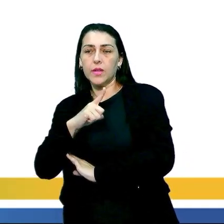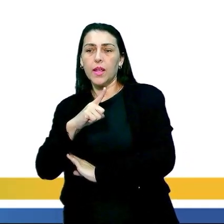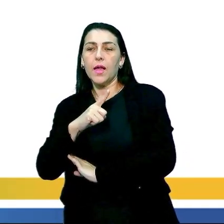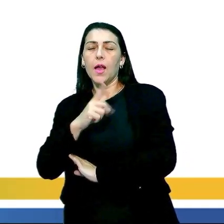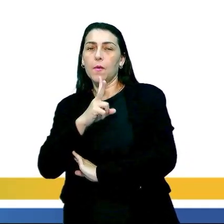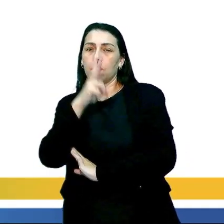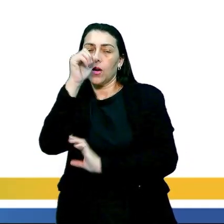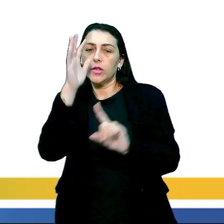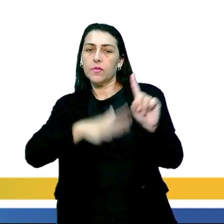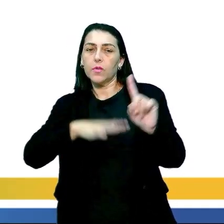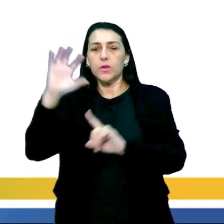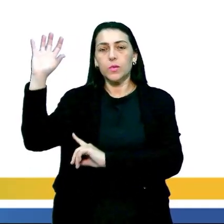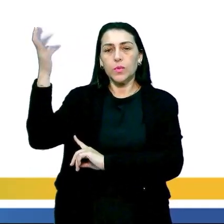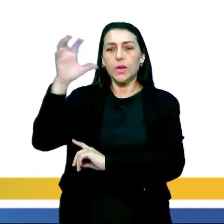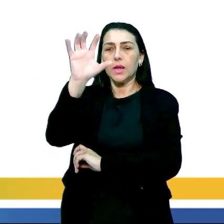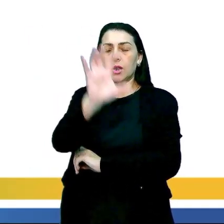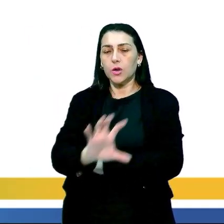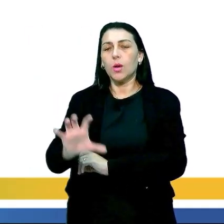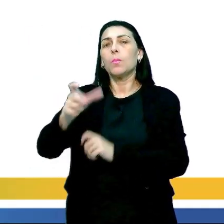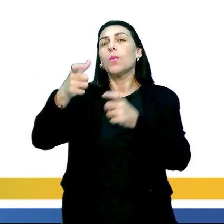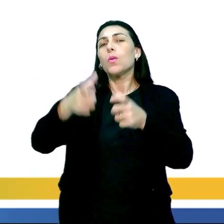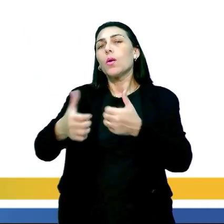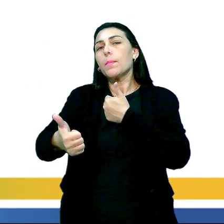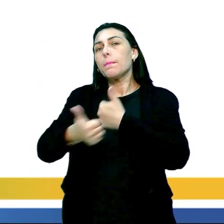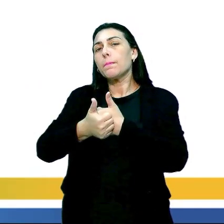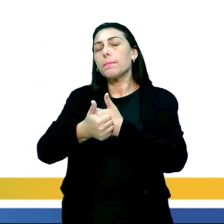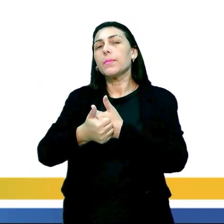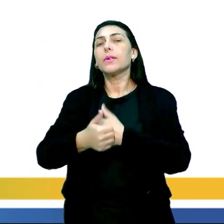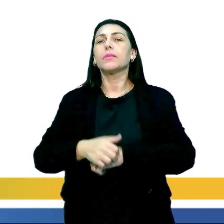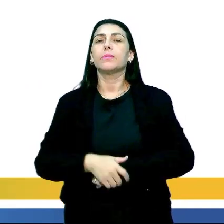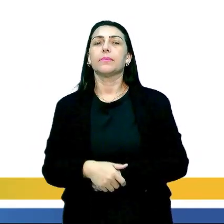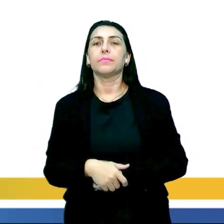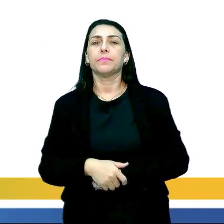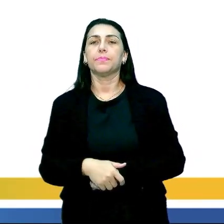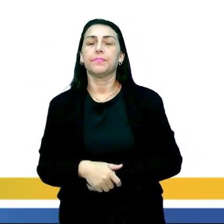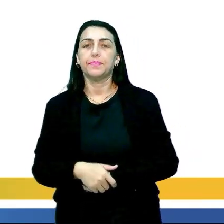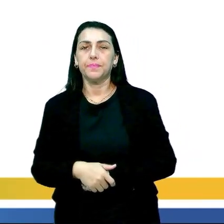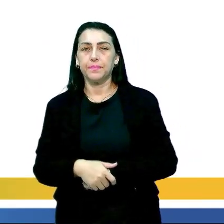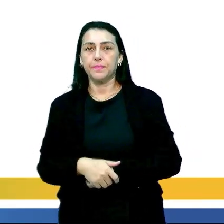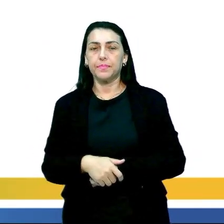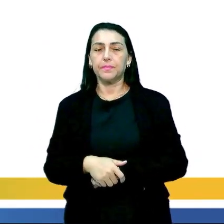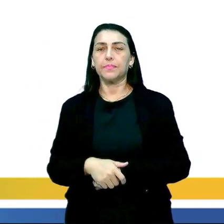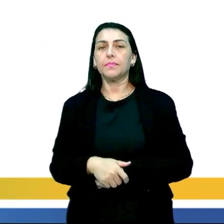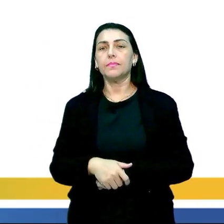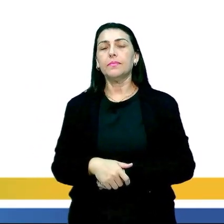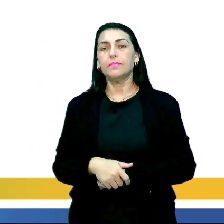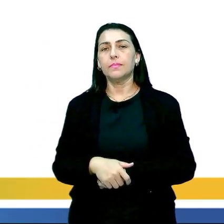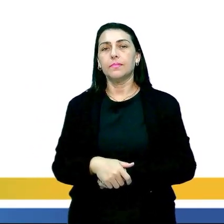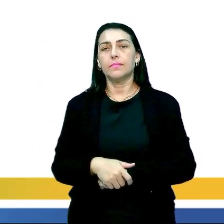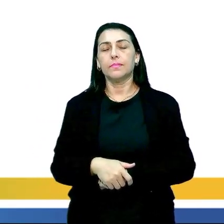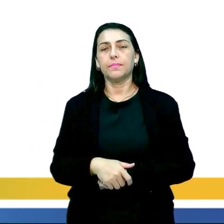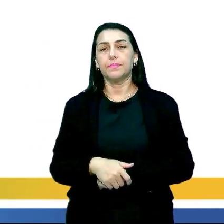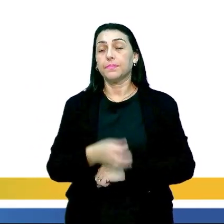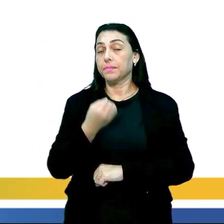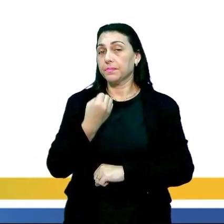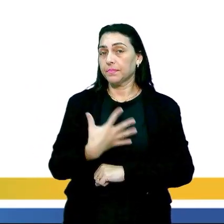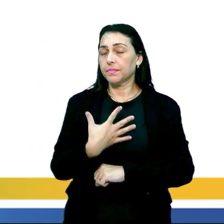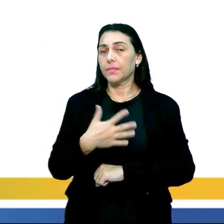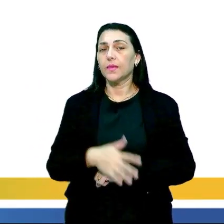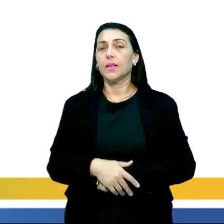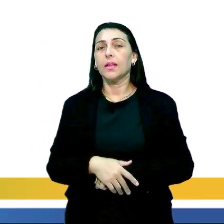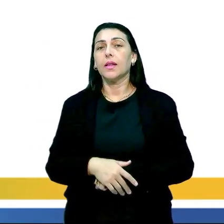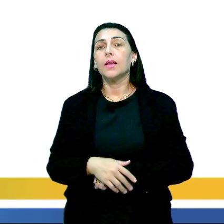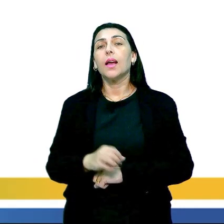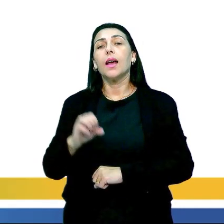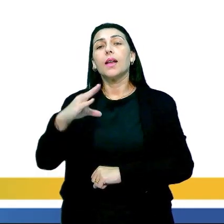forte influência no clima nas regiões por onde passam aí, né, as regiões mais próximas, tá? Bem, as